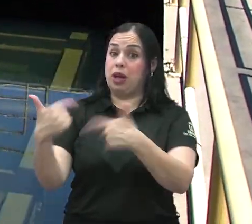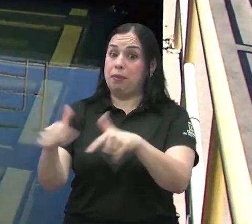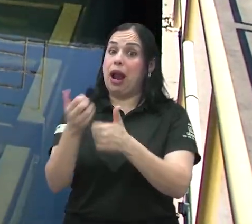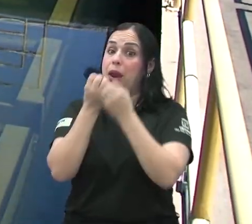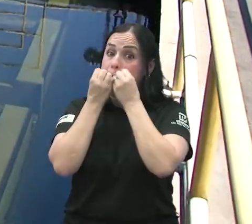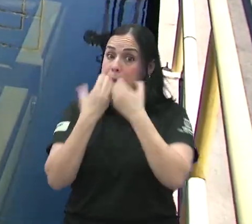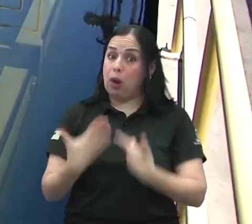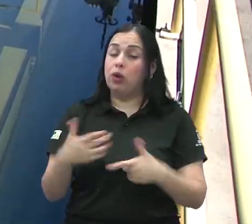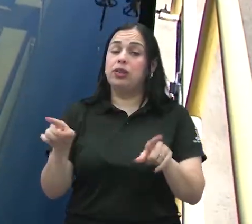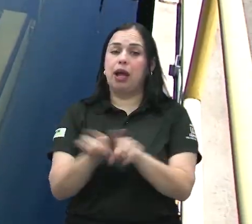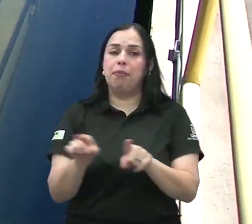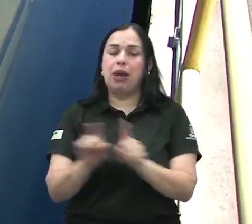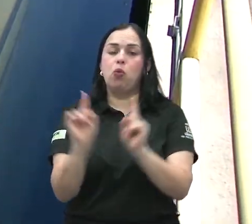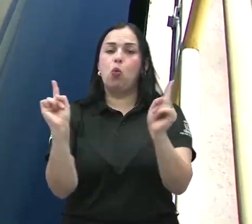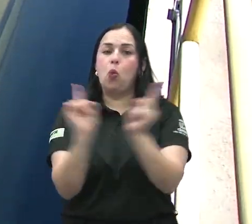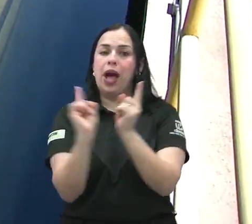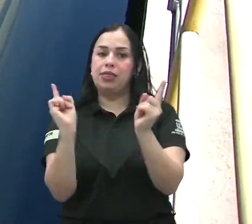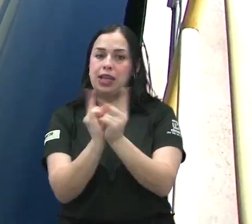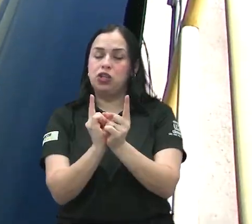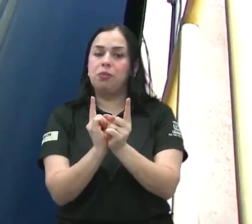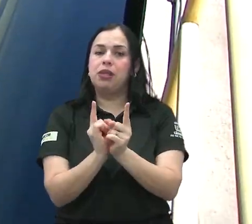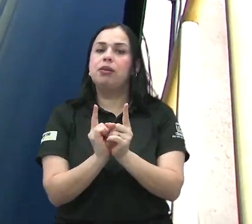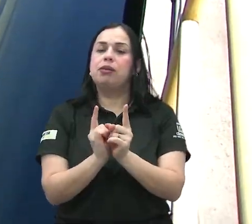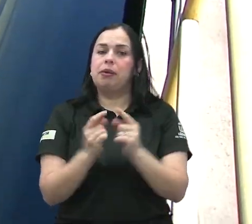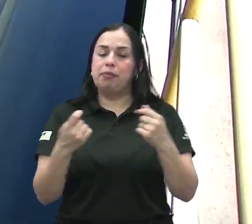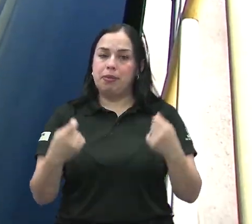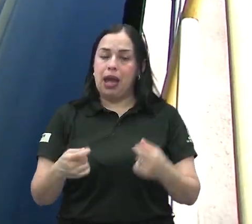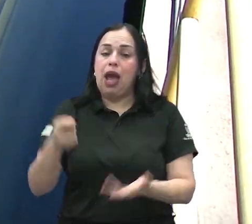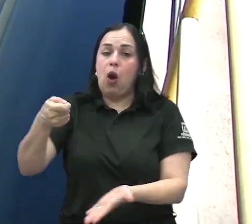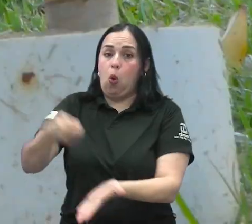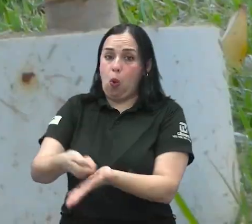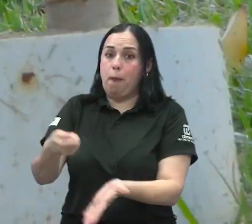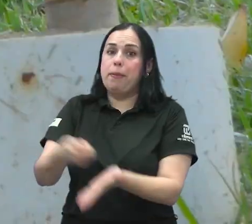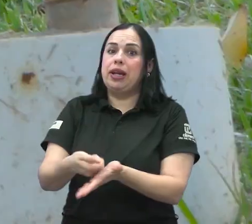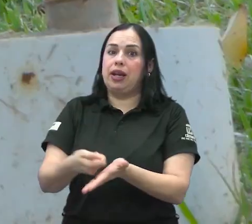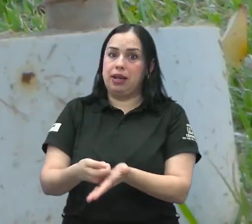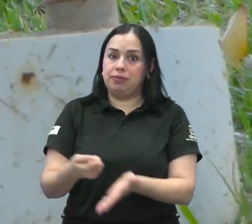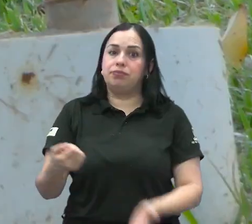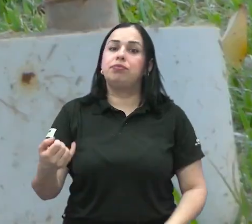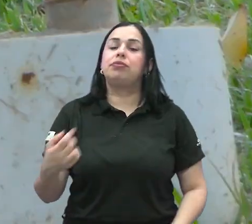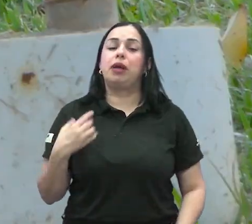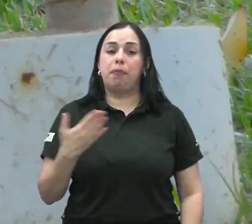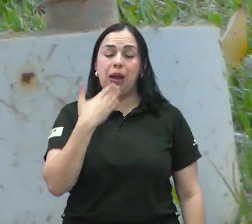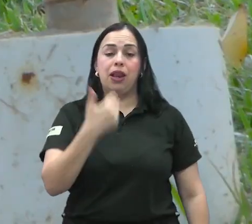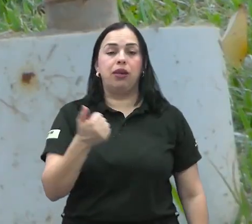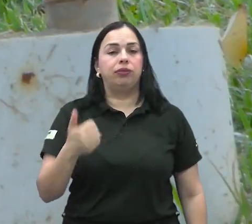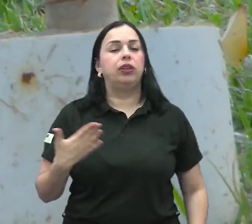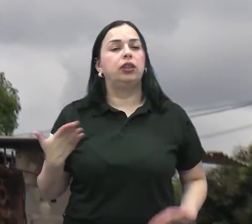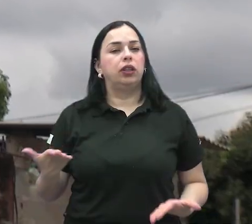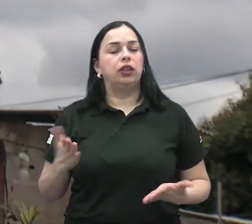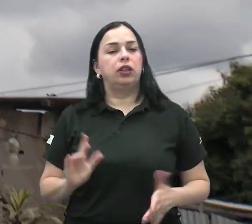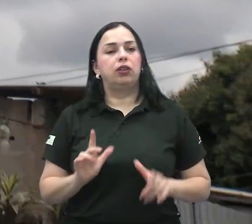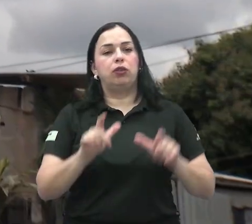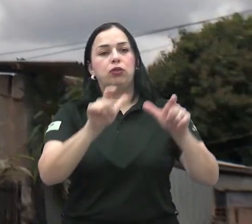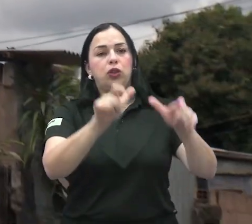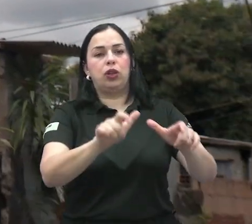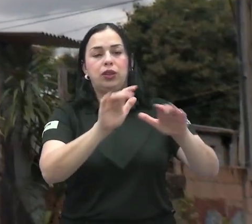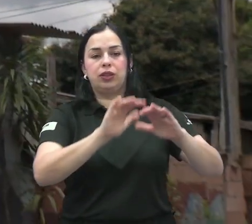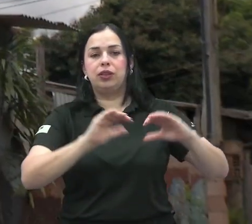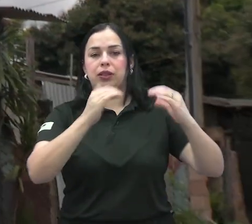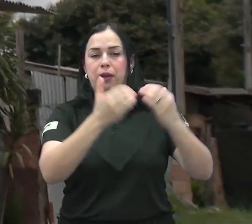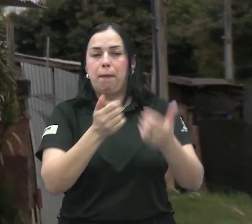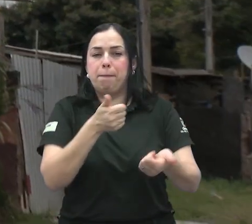boa execução dos serviços e o fácil atendimento aos clientes são obrigações das empresas. A gente foi até